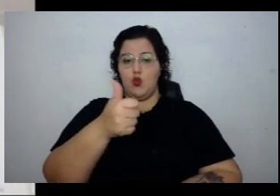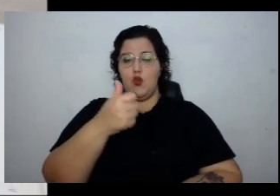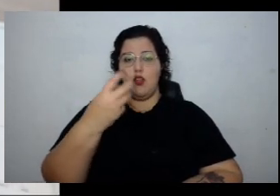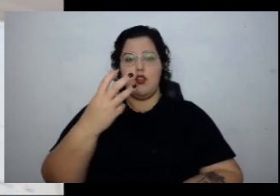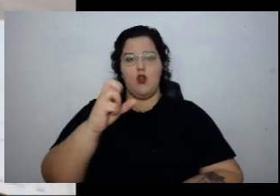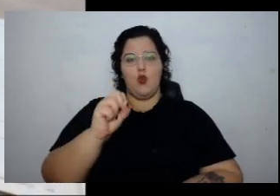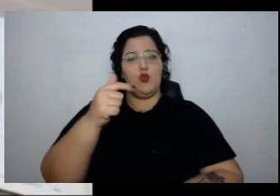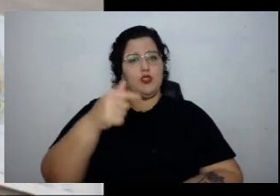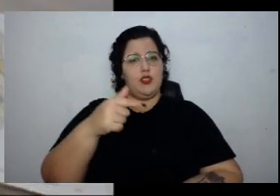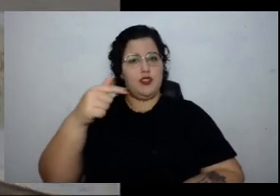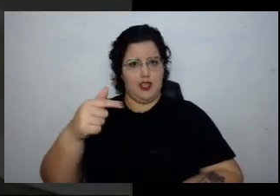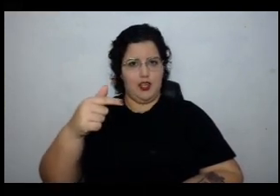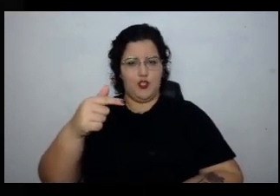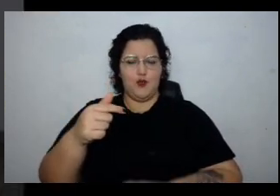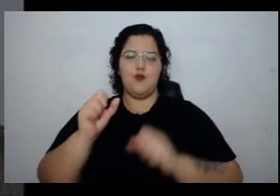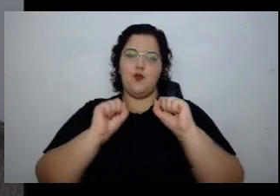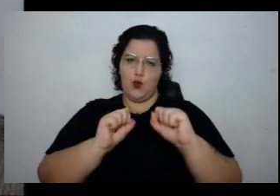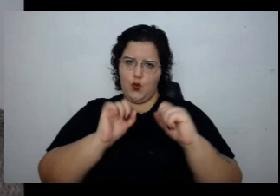97311